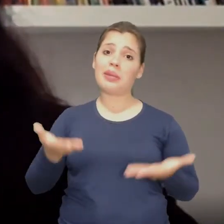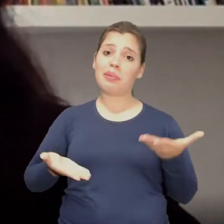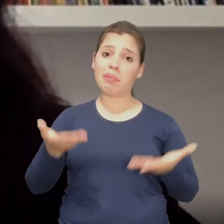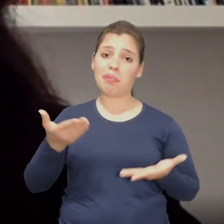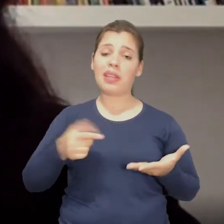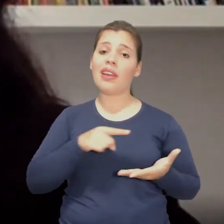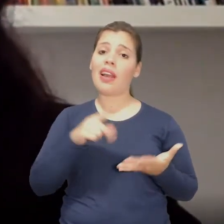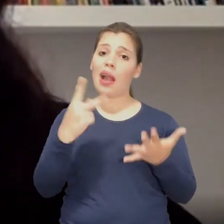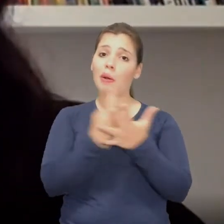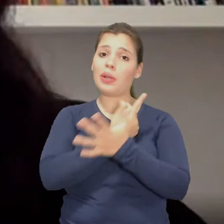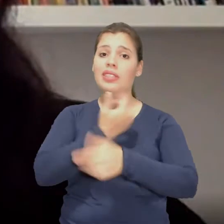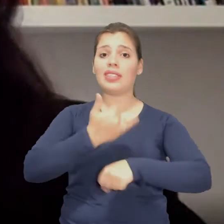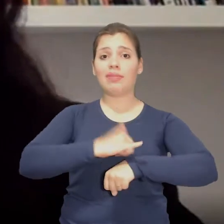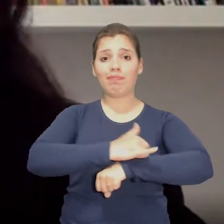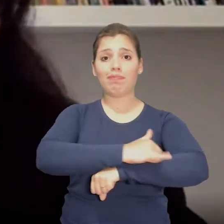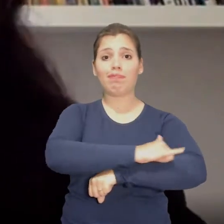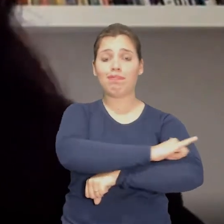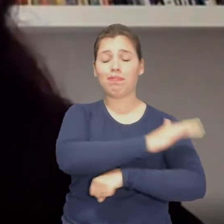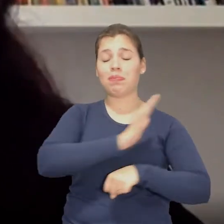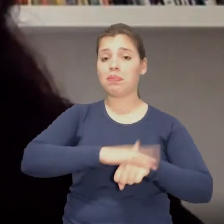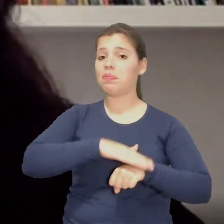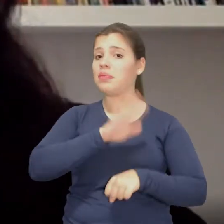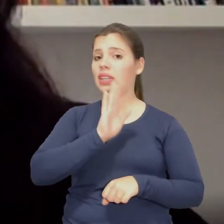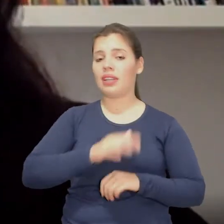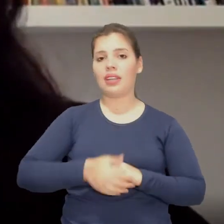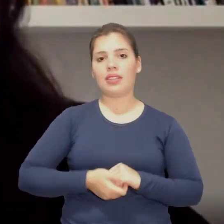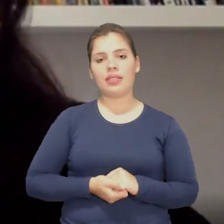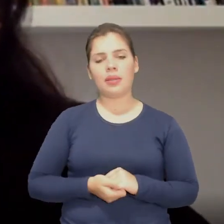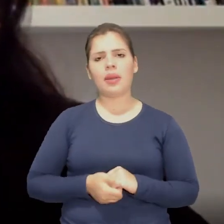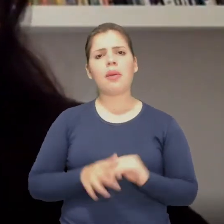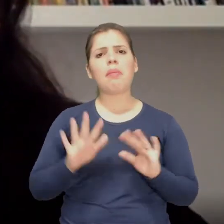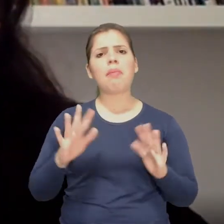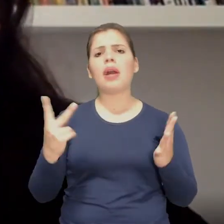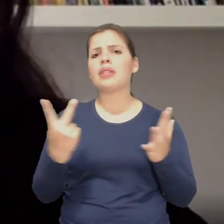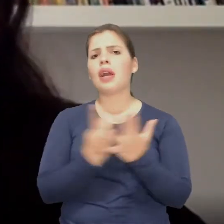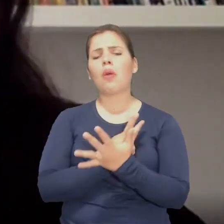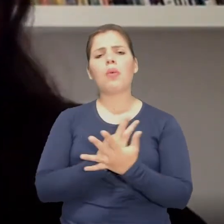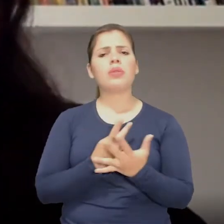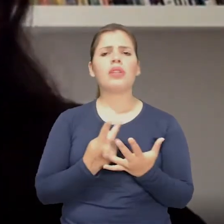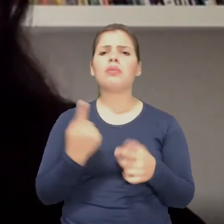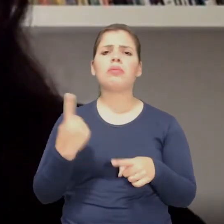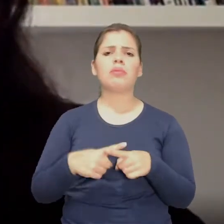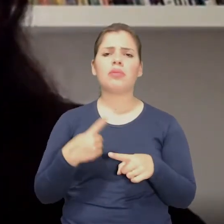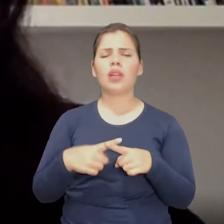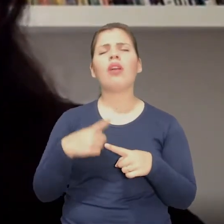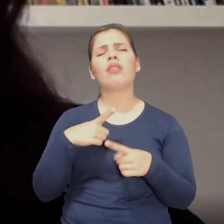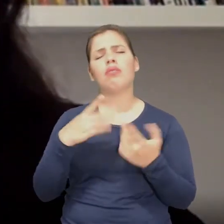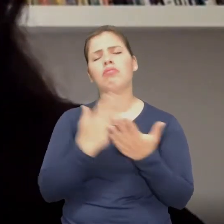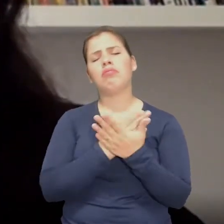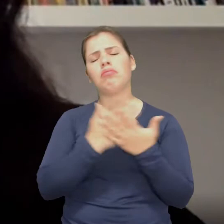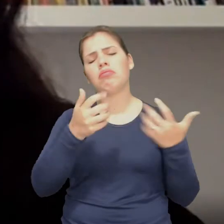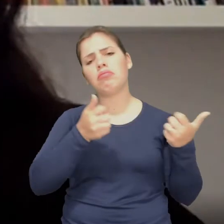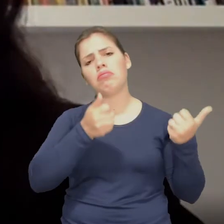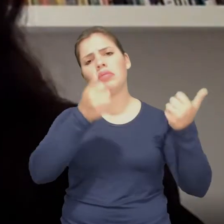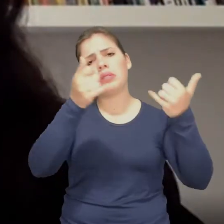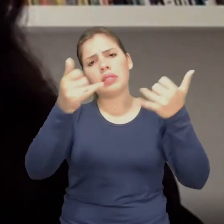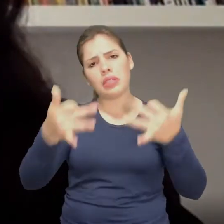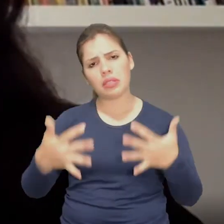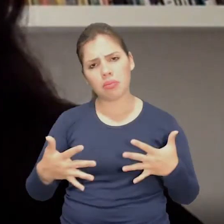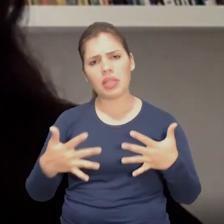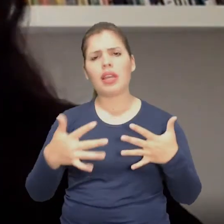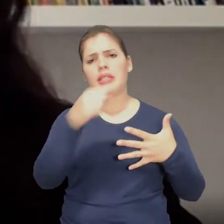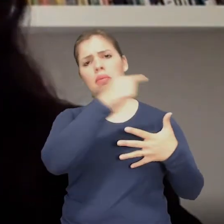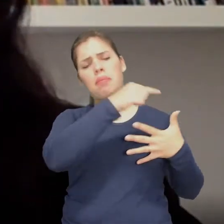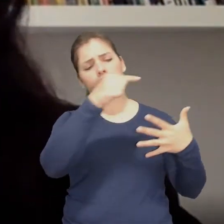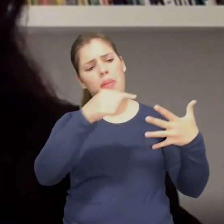obesas com o tempo. E como que isso acontece? Eu acho que tem algumas explicações possíveis e, na verdade, eu